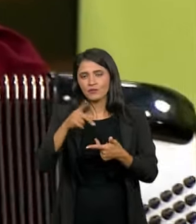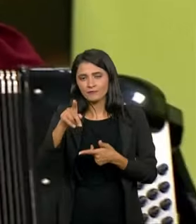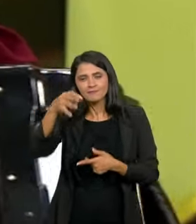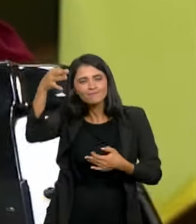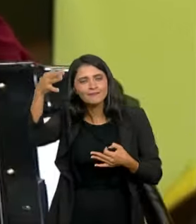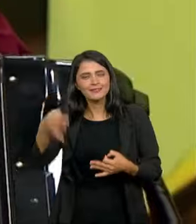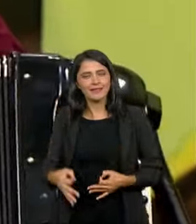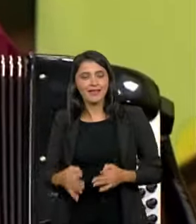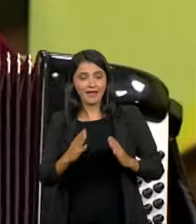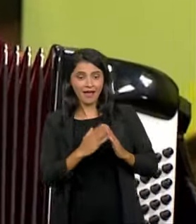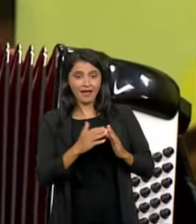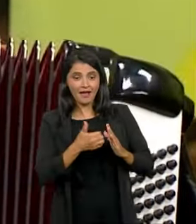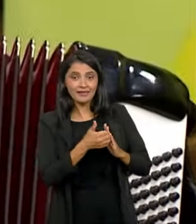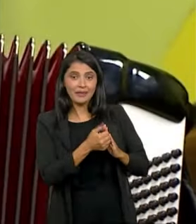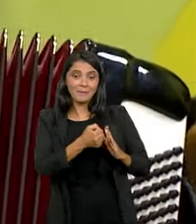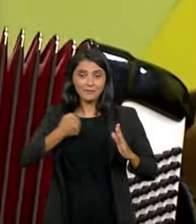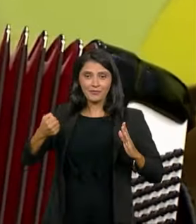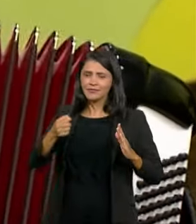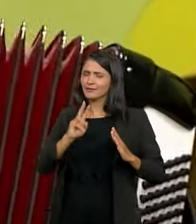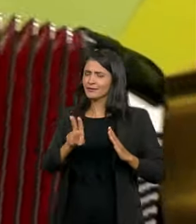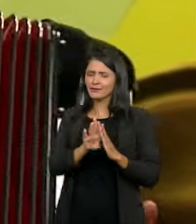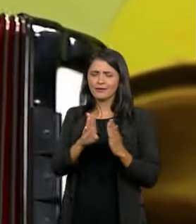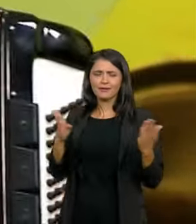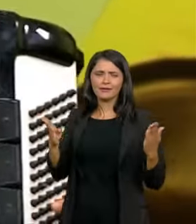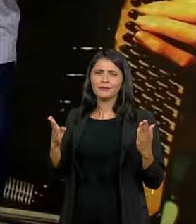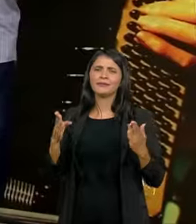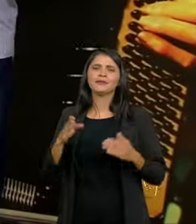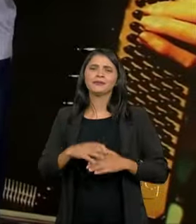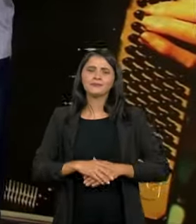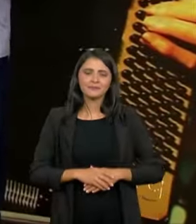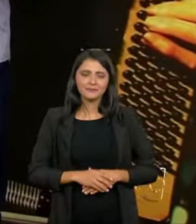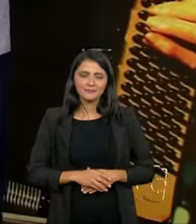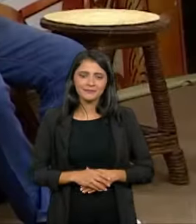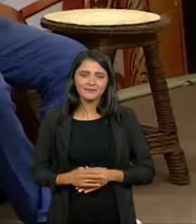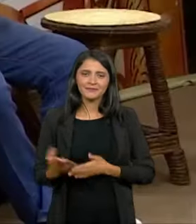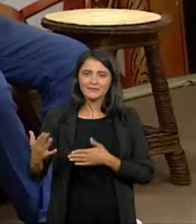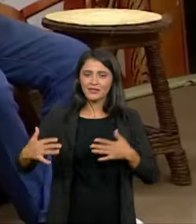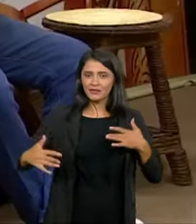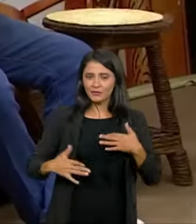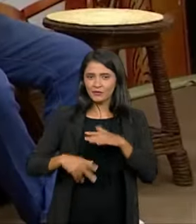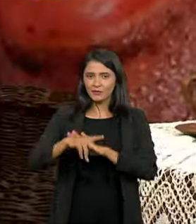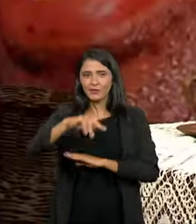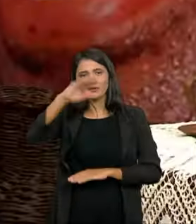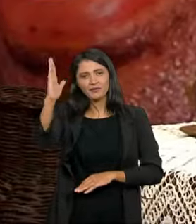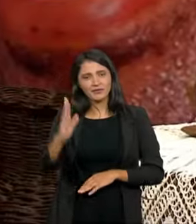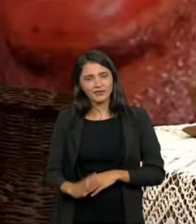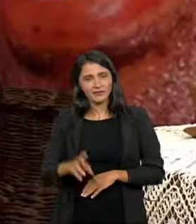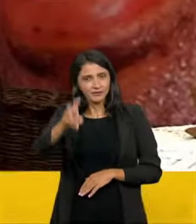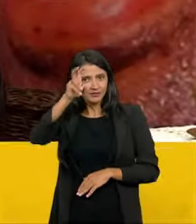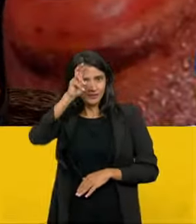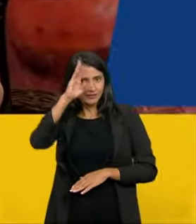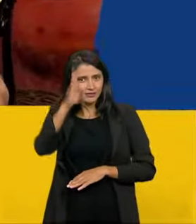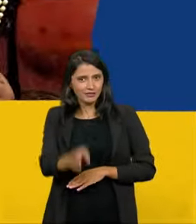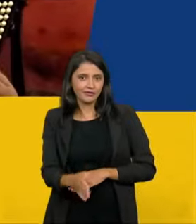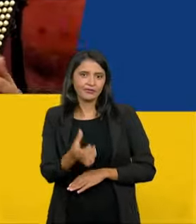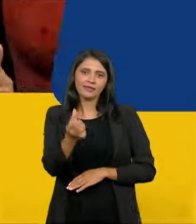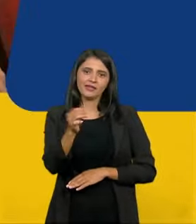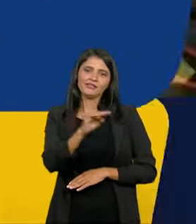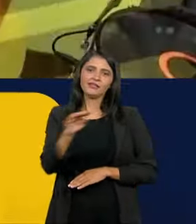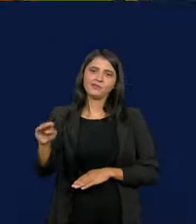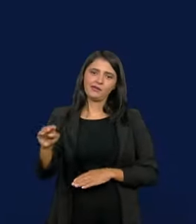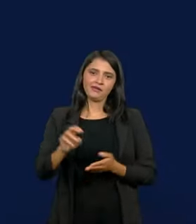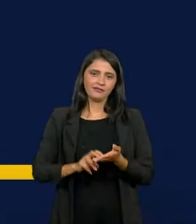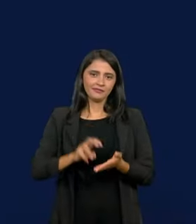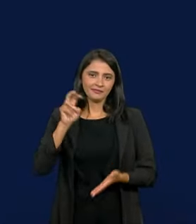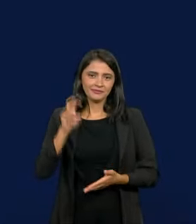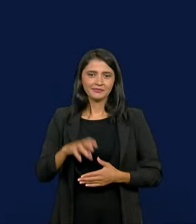certa, amor, a porta vai estar sempre aberta, amor. Sanfonas do Brasil, toda quinta, 6:30 da